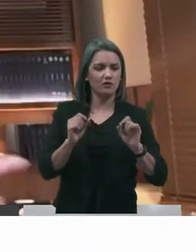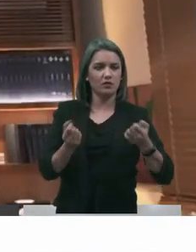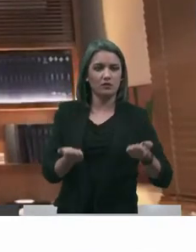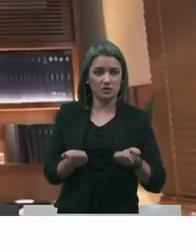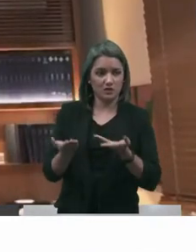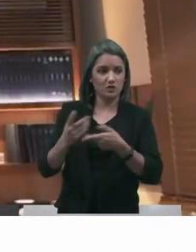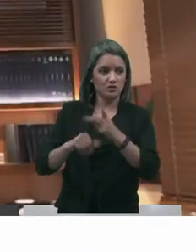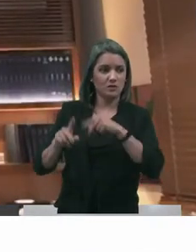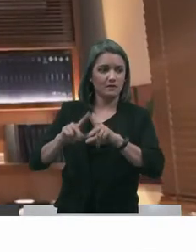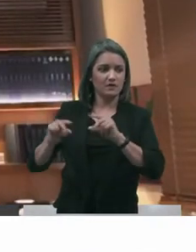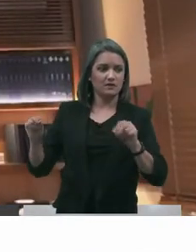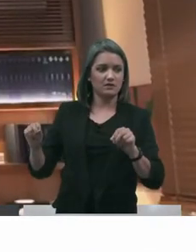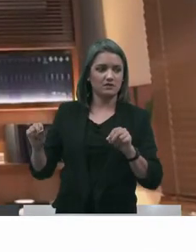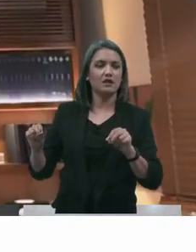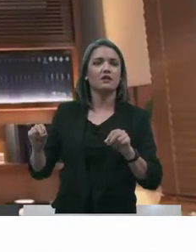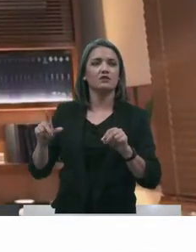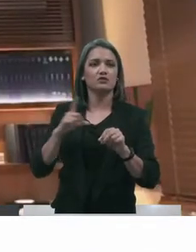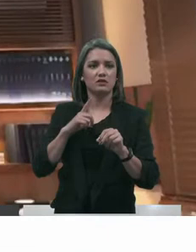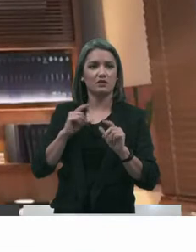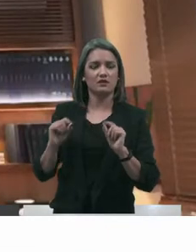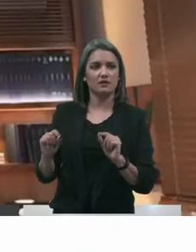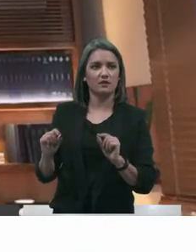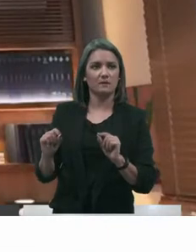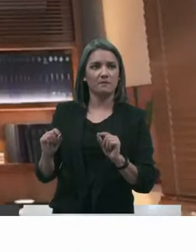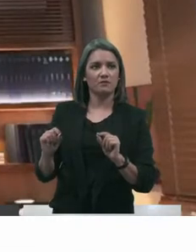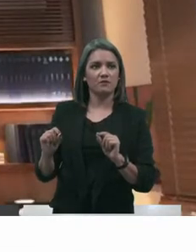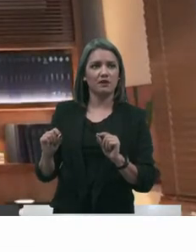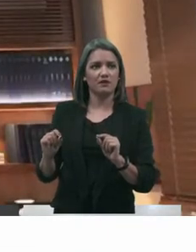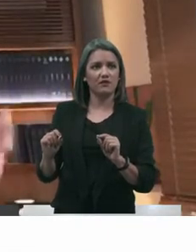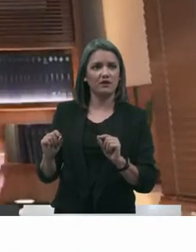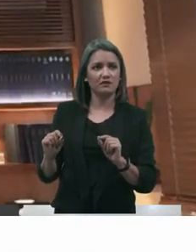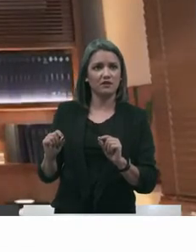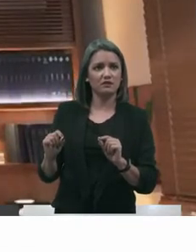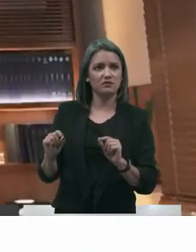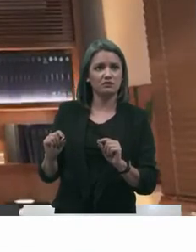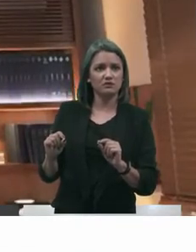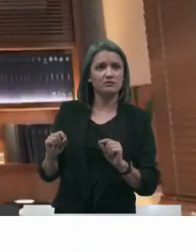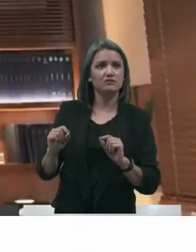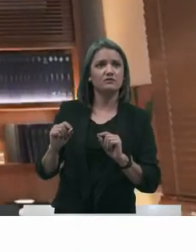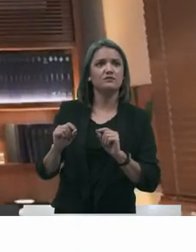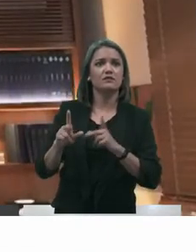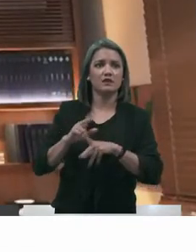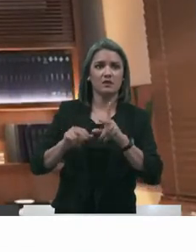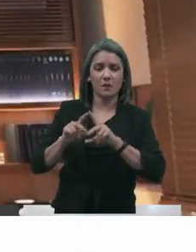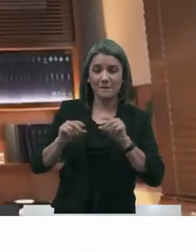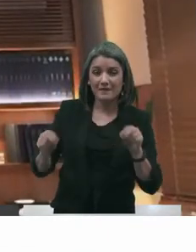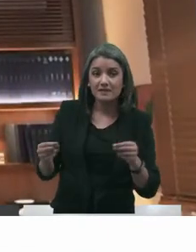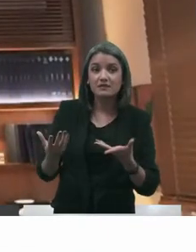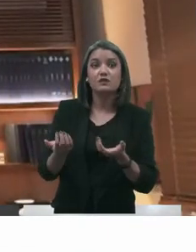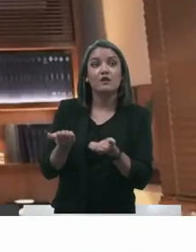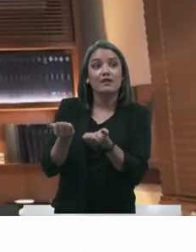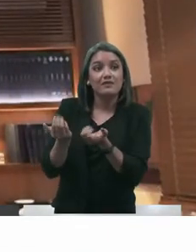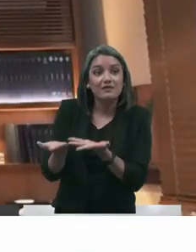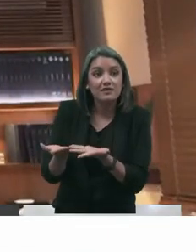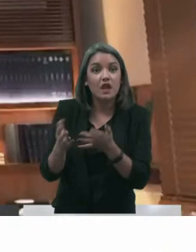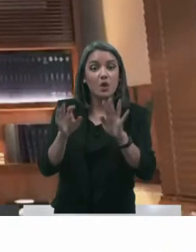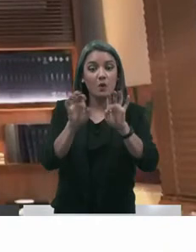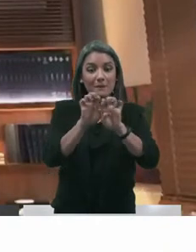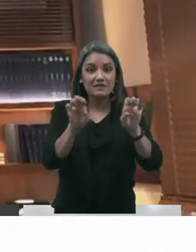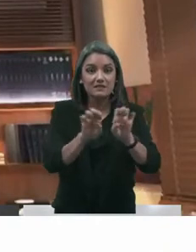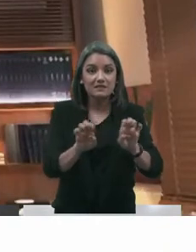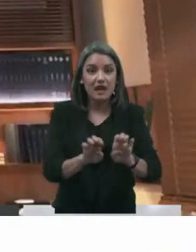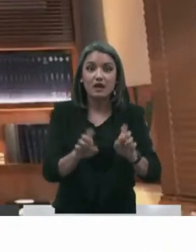a saída do magistrado, que ora defendo, ele teria presenteado com uma estatueta absolutamente